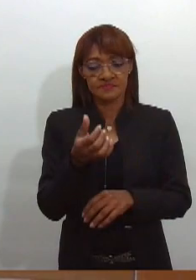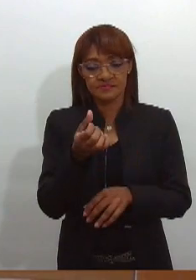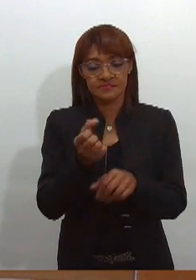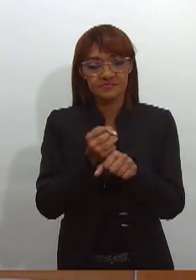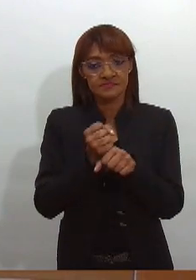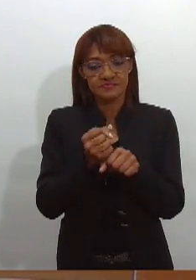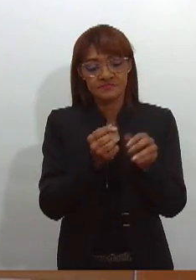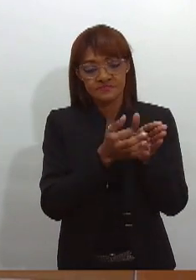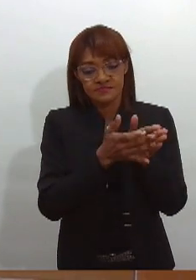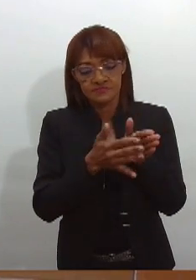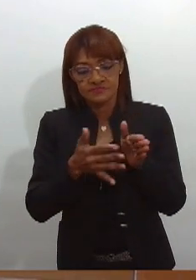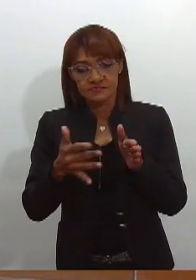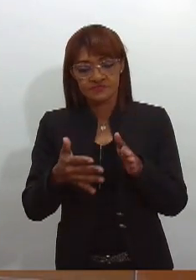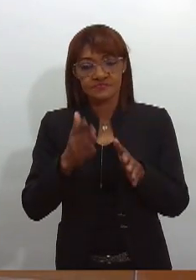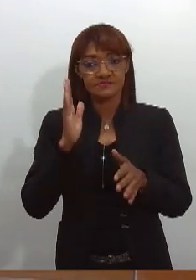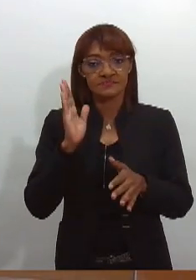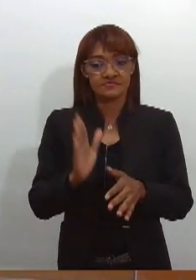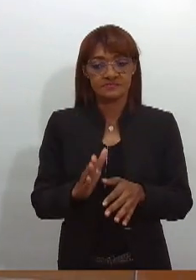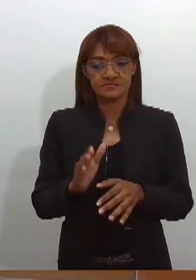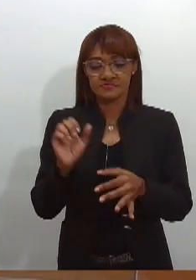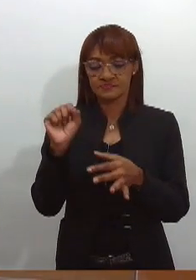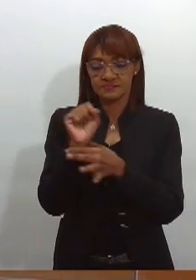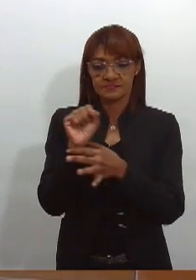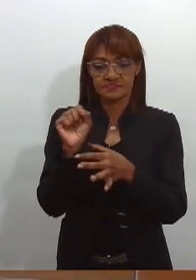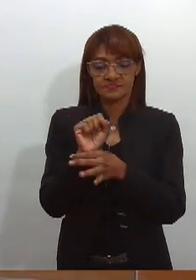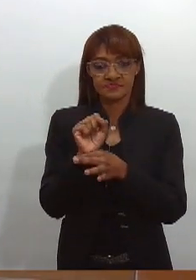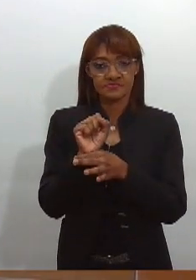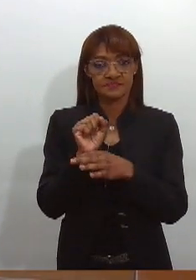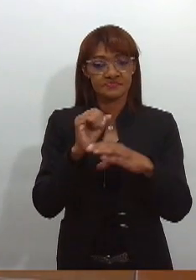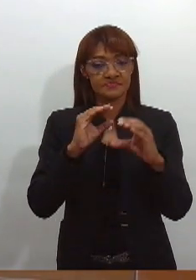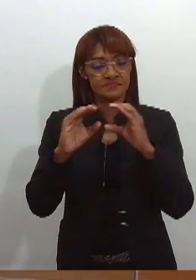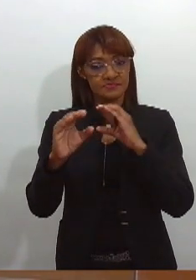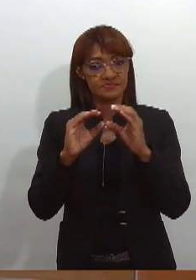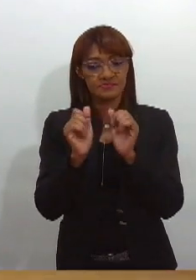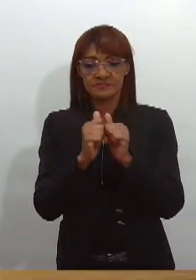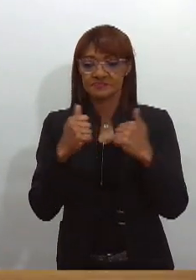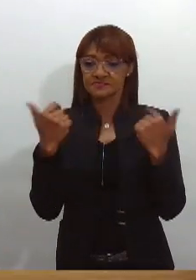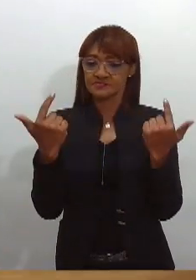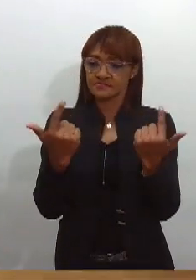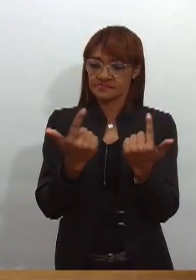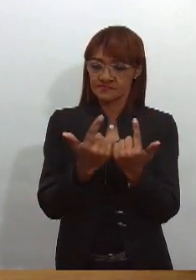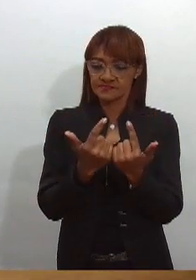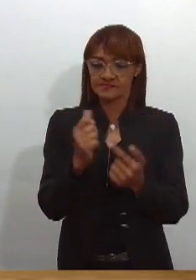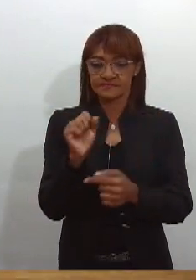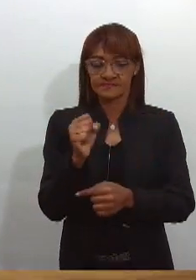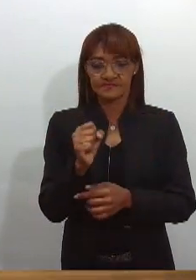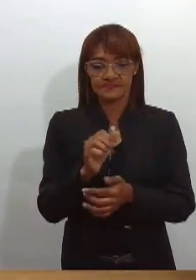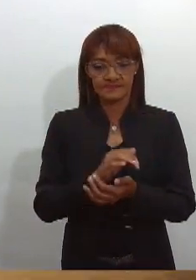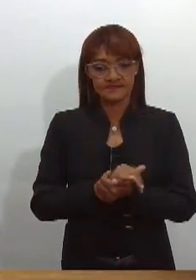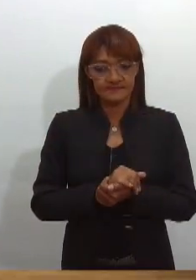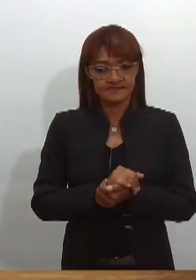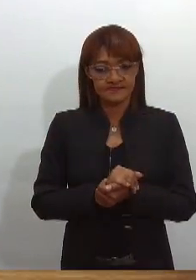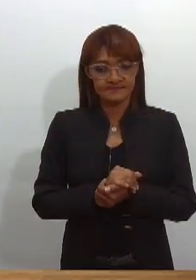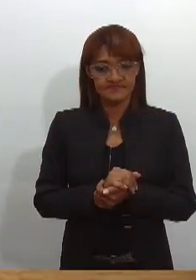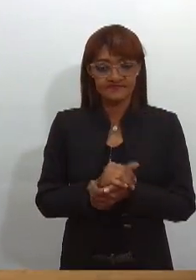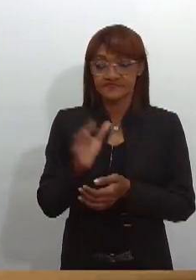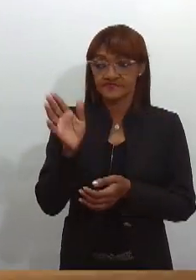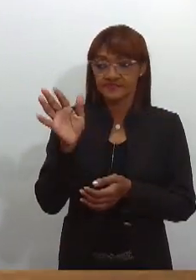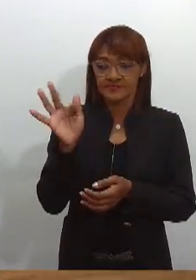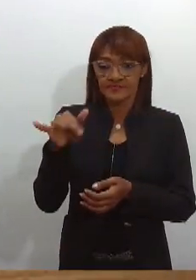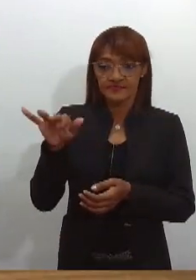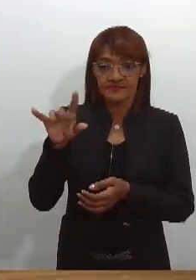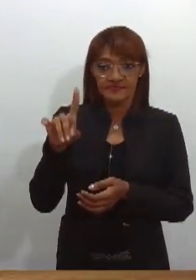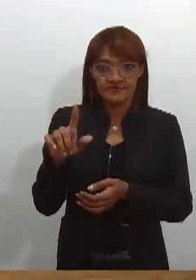função de assessora da Diretoria de Comunicação na Assembleia Legislativa de Sergipe. Fernanda agradeceu pelo título